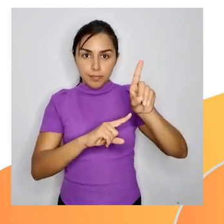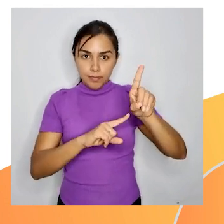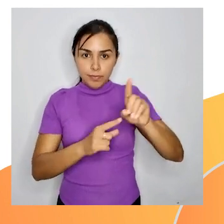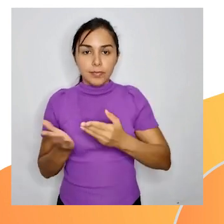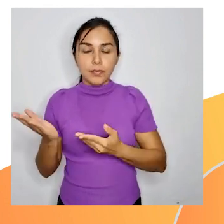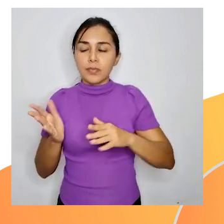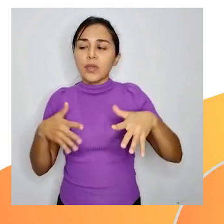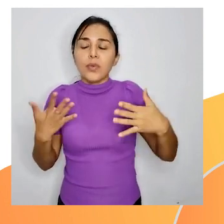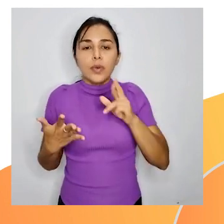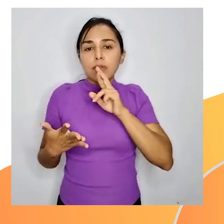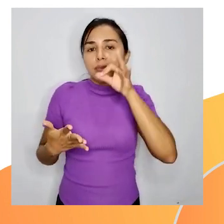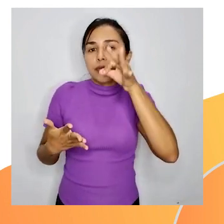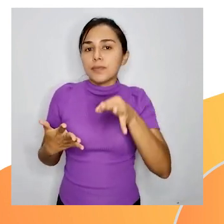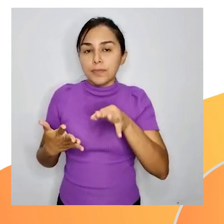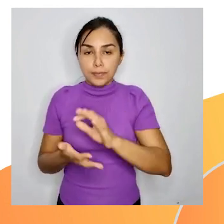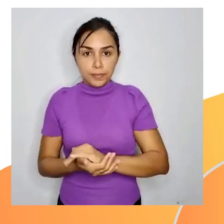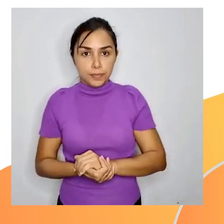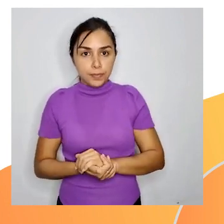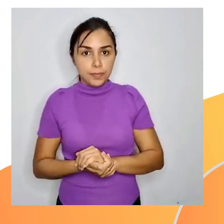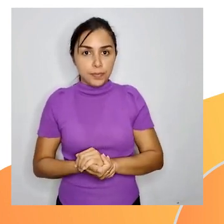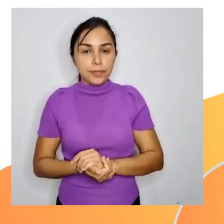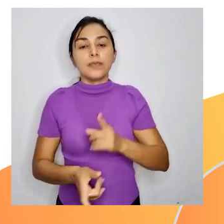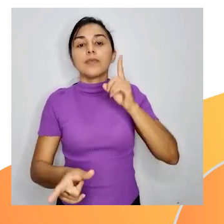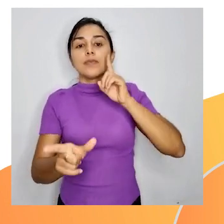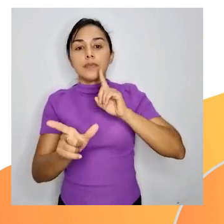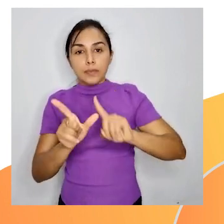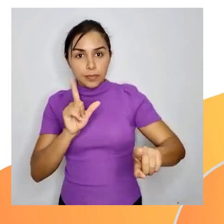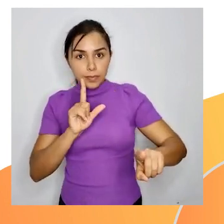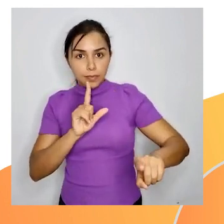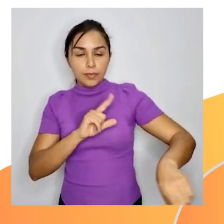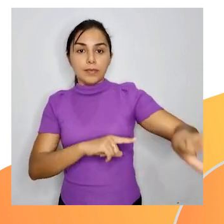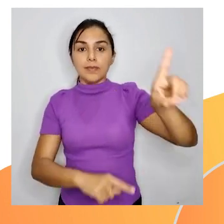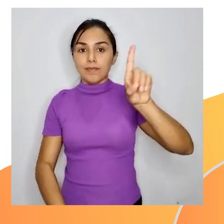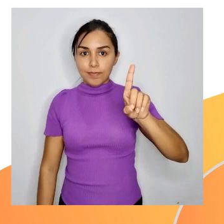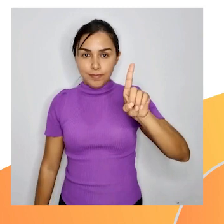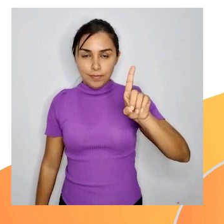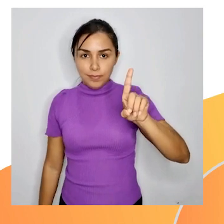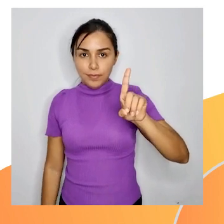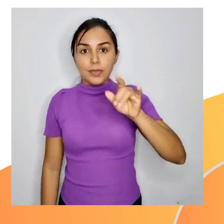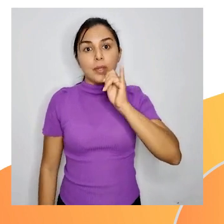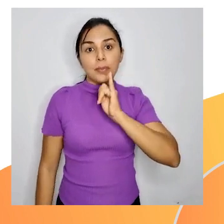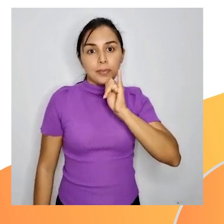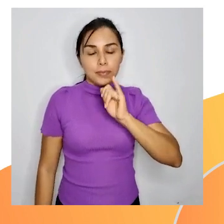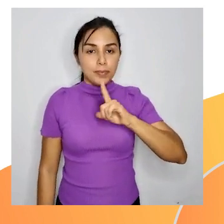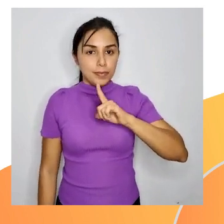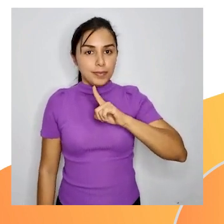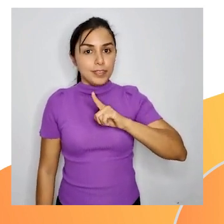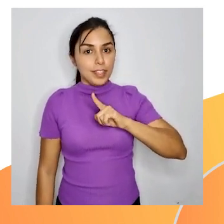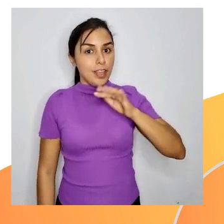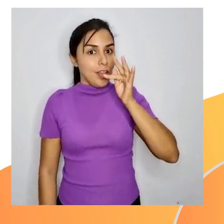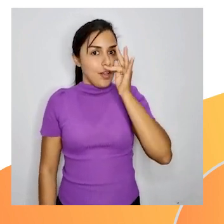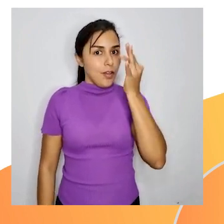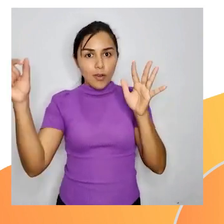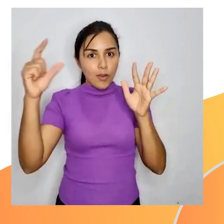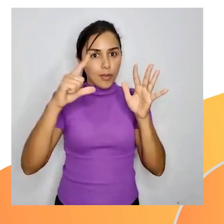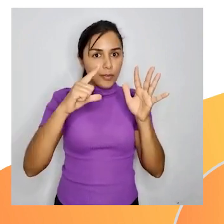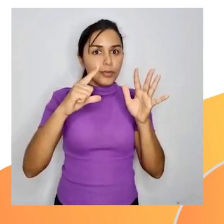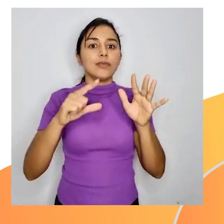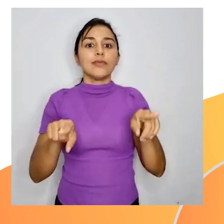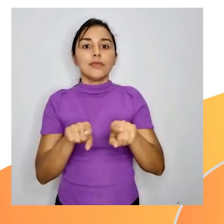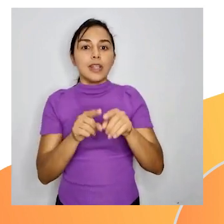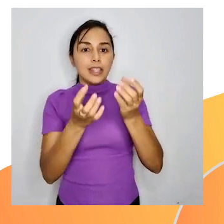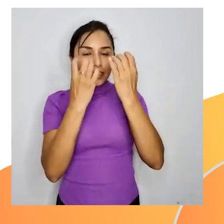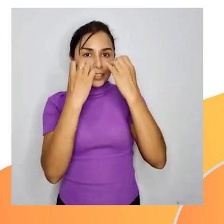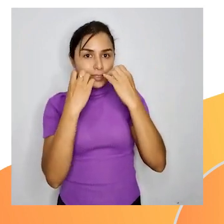é a nossa resposta correta? Letra D. Como exemplo, nós temos girassol, arroz, milho e a